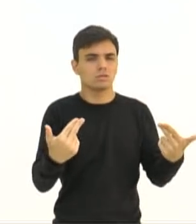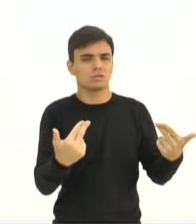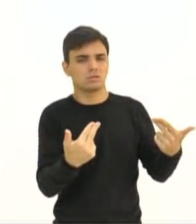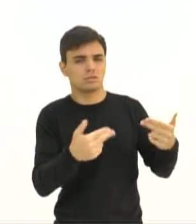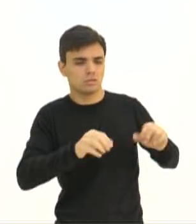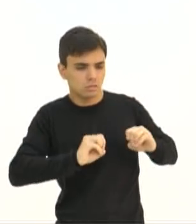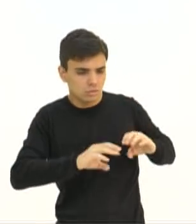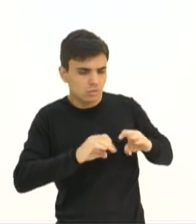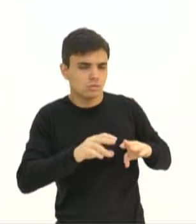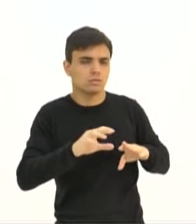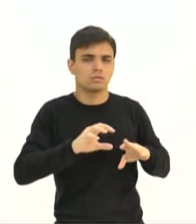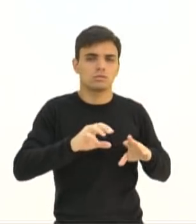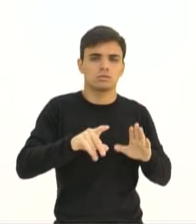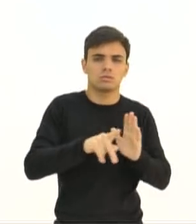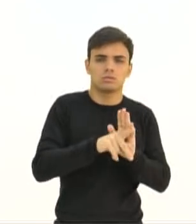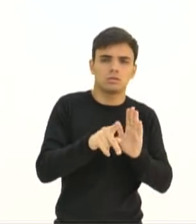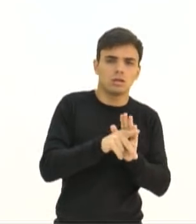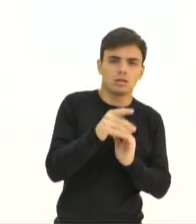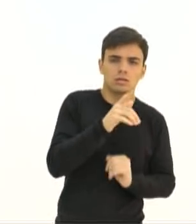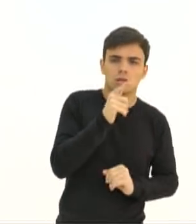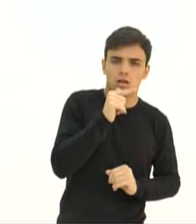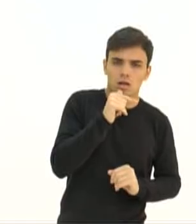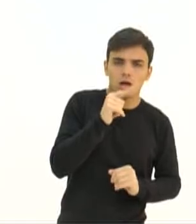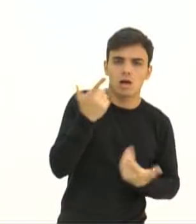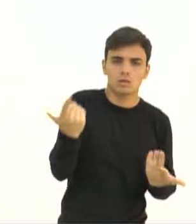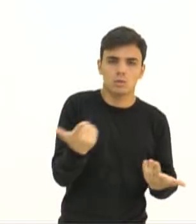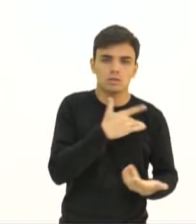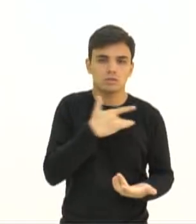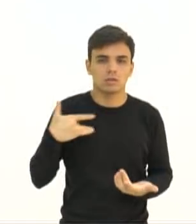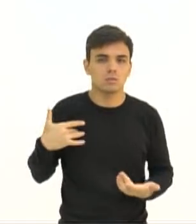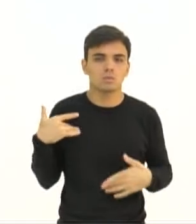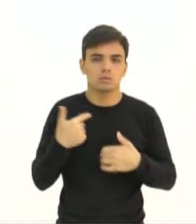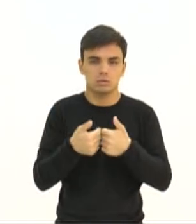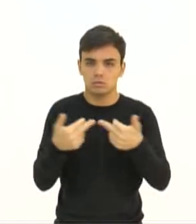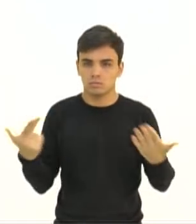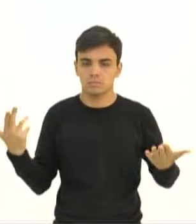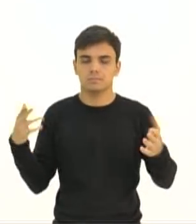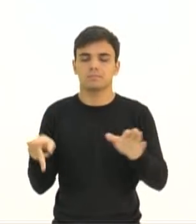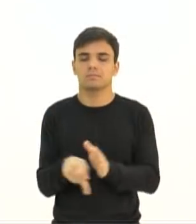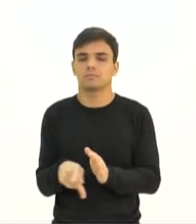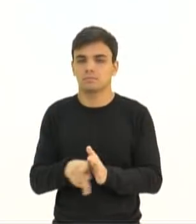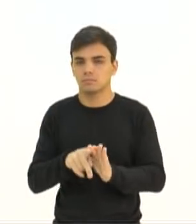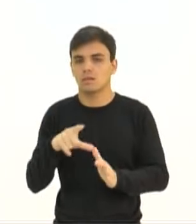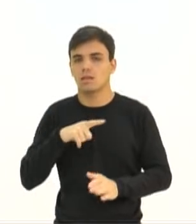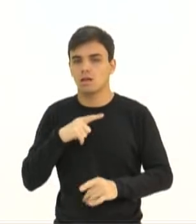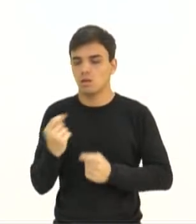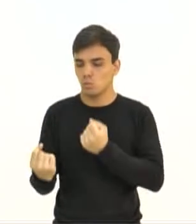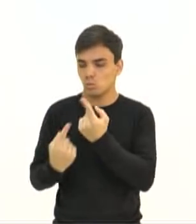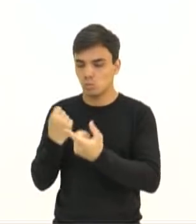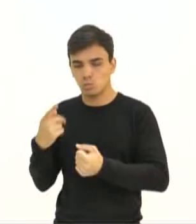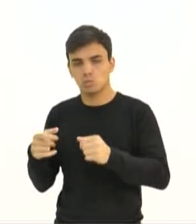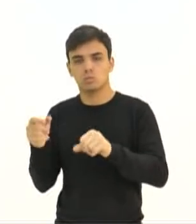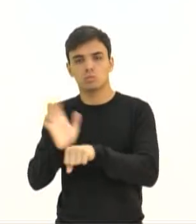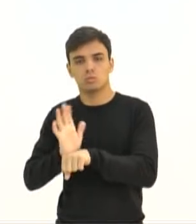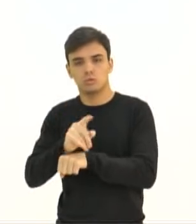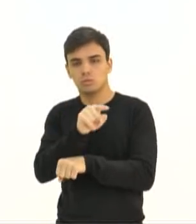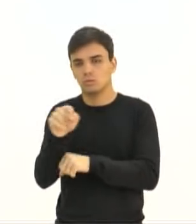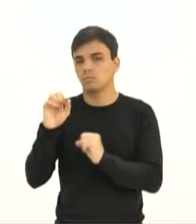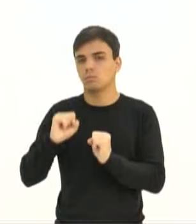saneamento, como água potável e assim por diante. Então, se a gente for estudar, tem até alguns vídeos que vocês podem buscar depois